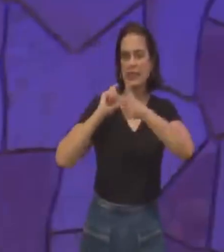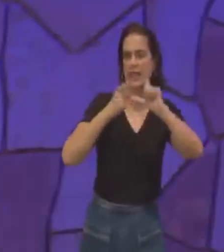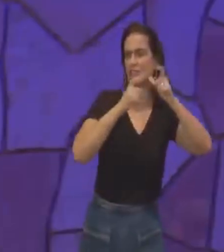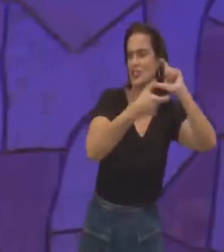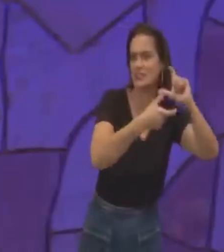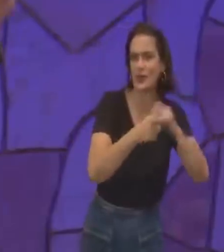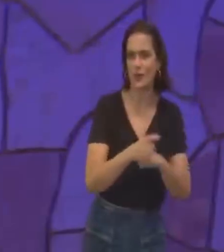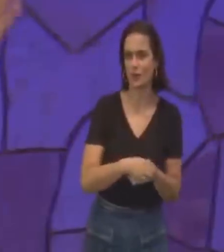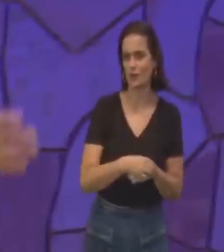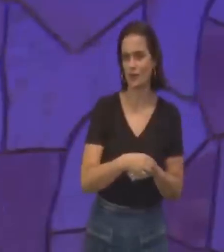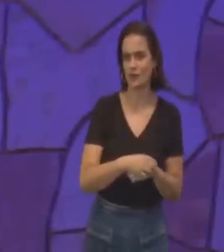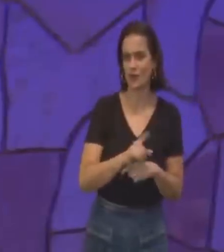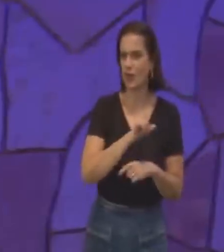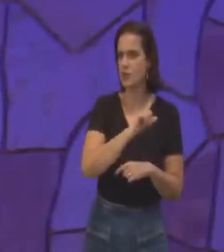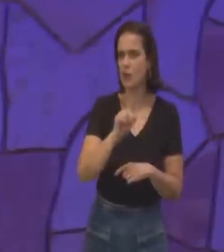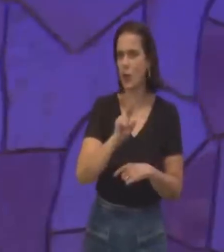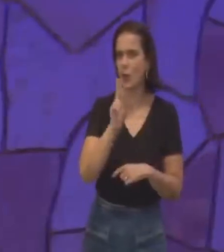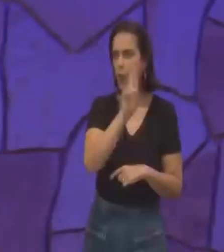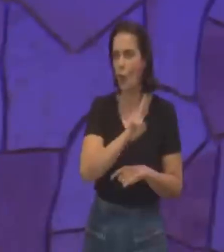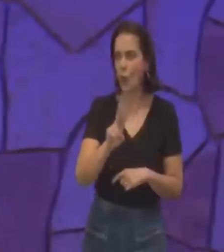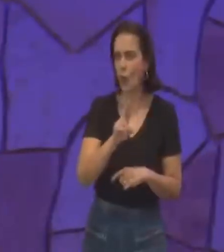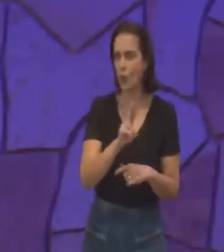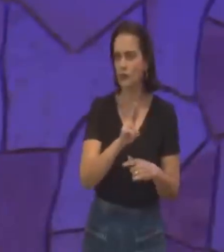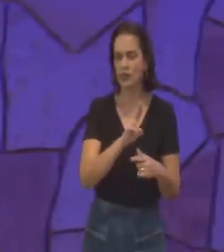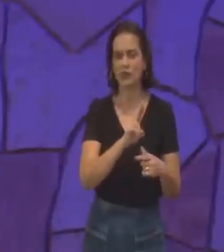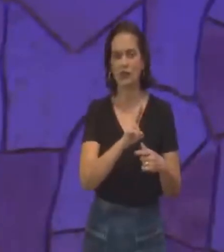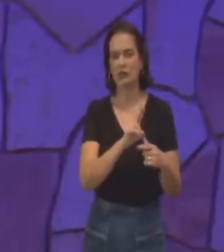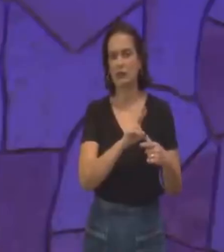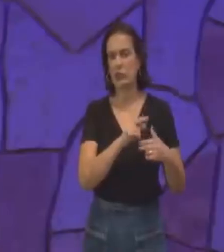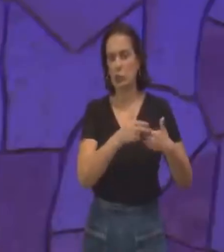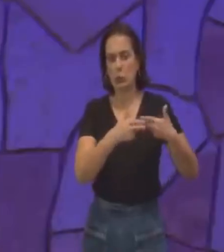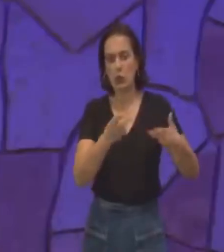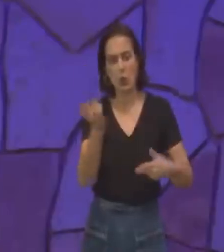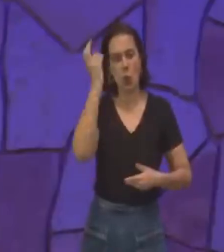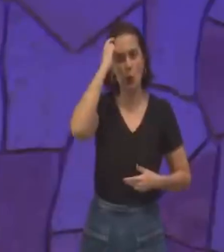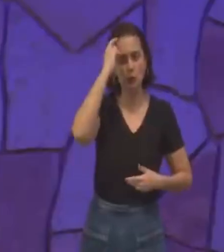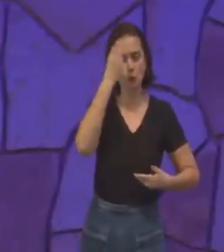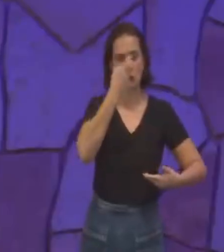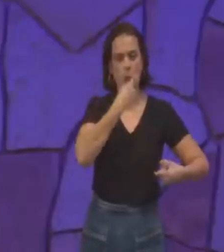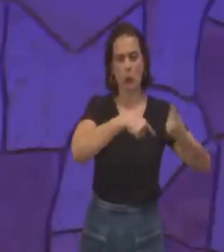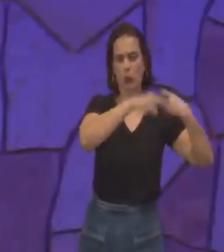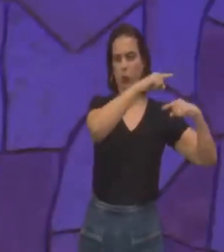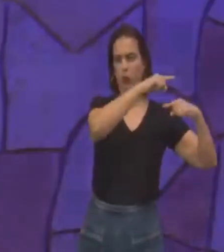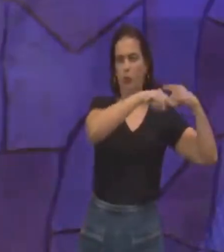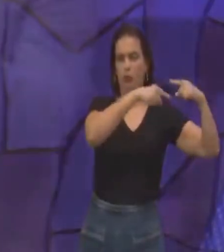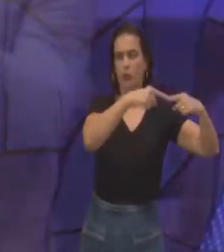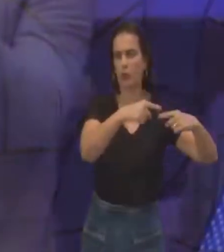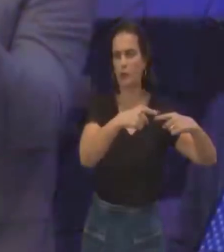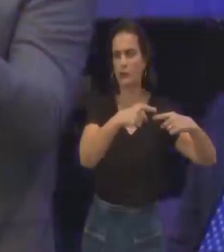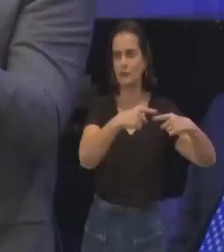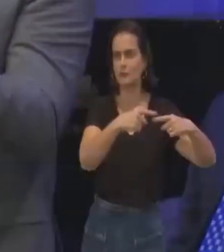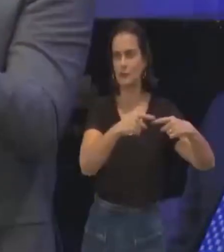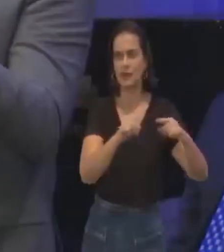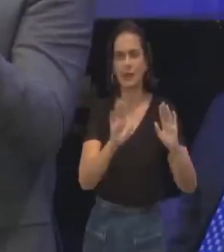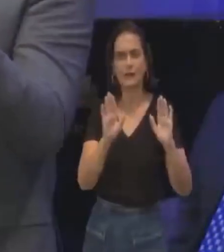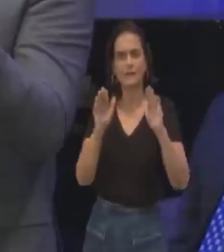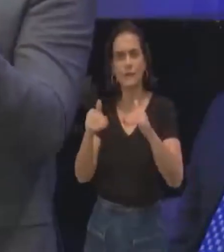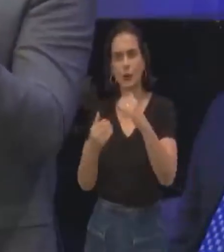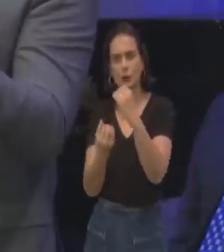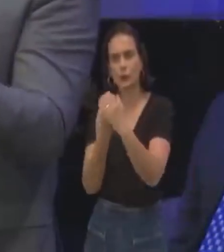nem usamos o magistério como fontes de inspiração. Todas as demais